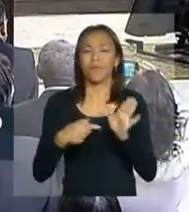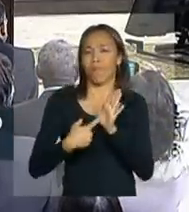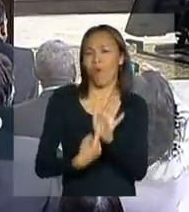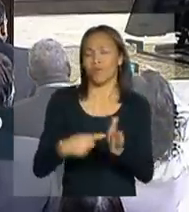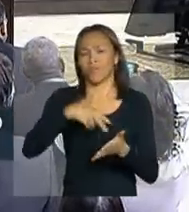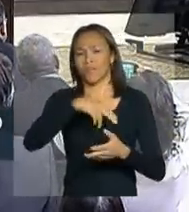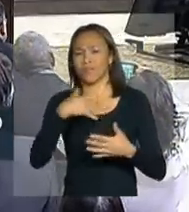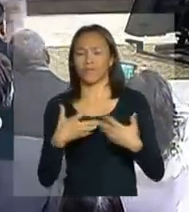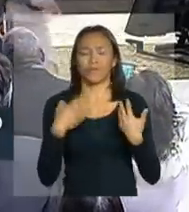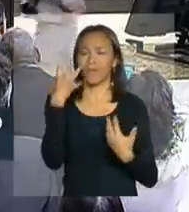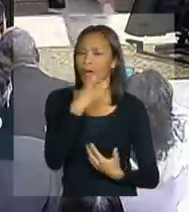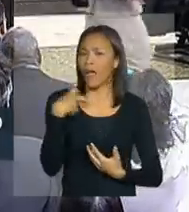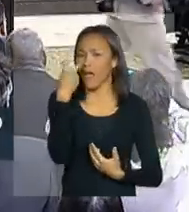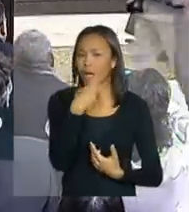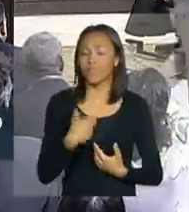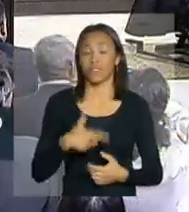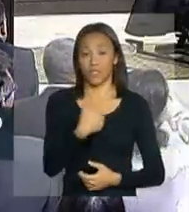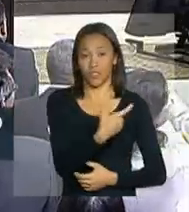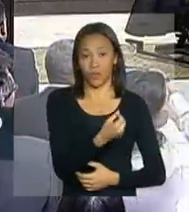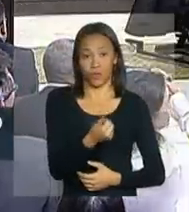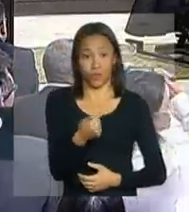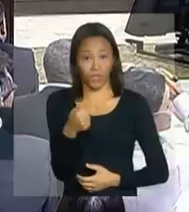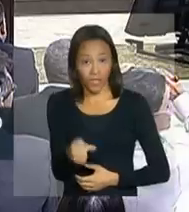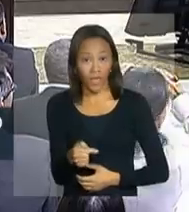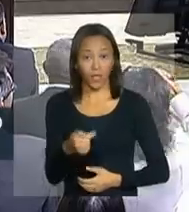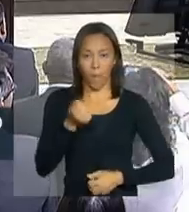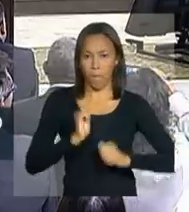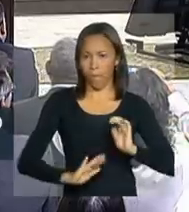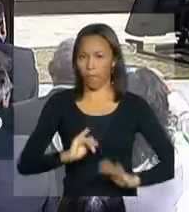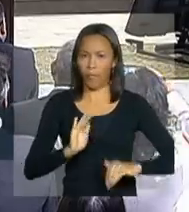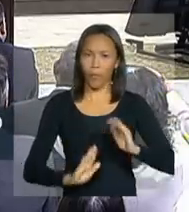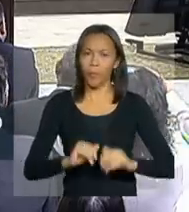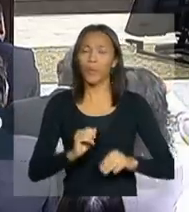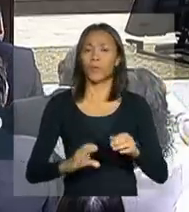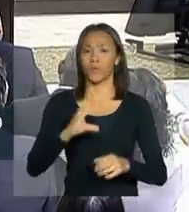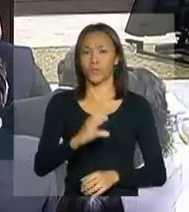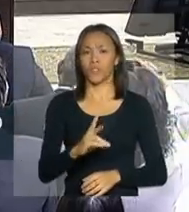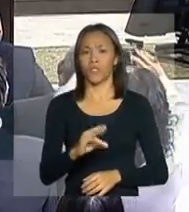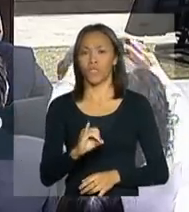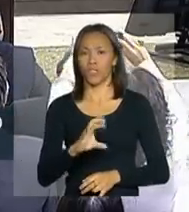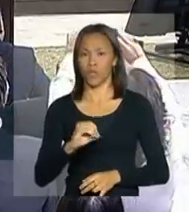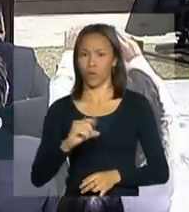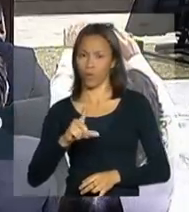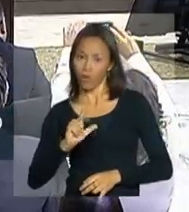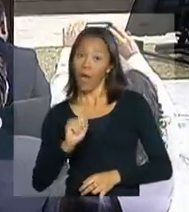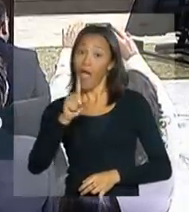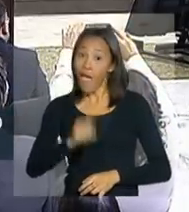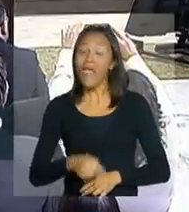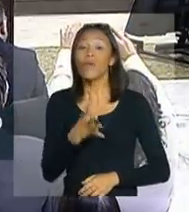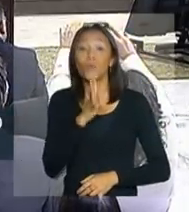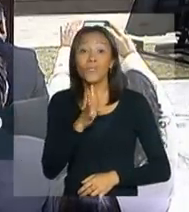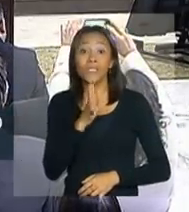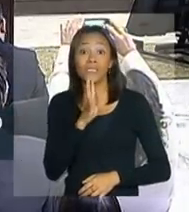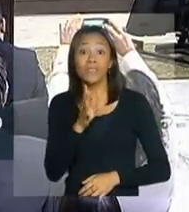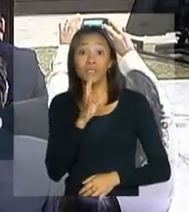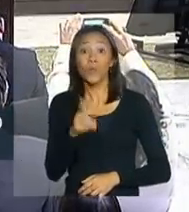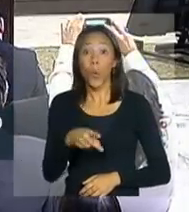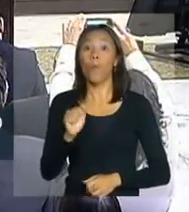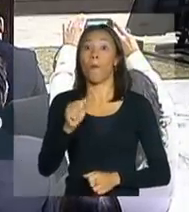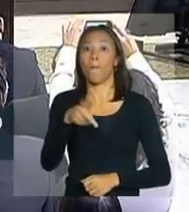percussão em 2007 o tambor de criola foi reconhecido como patrimônio cultural e